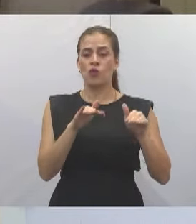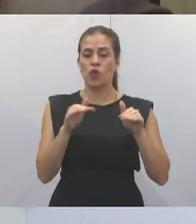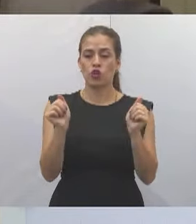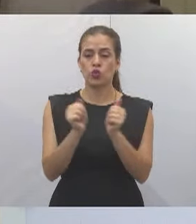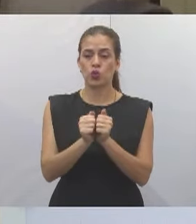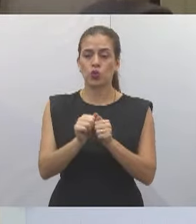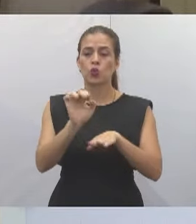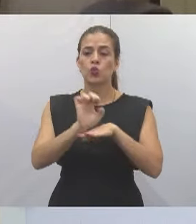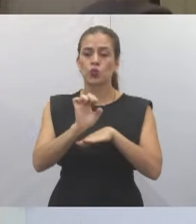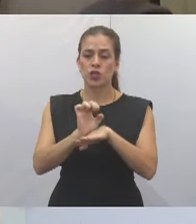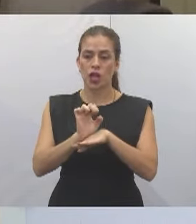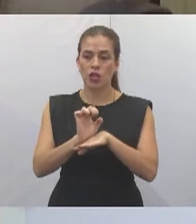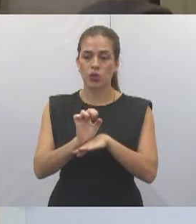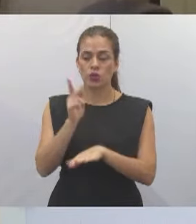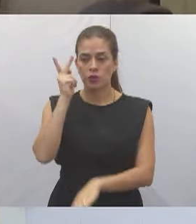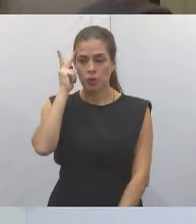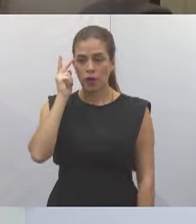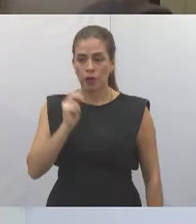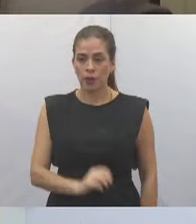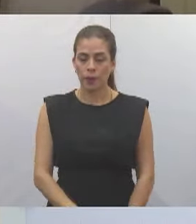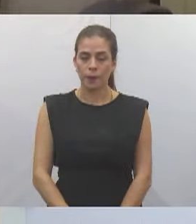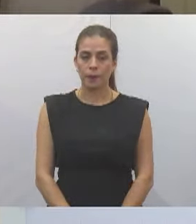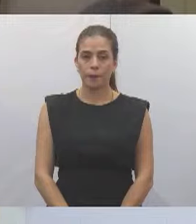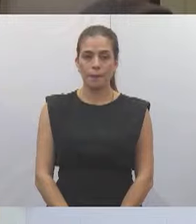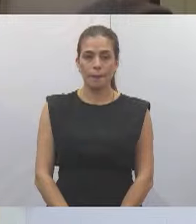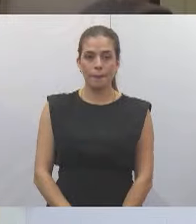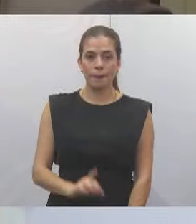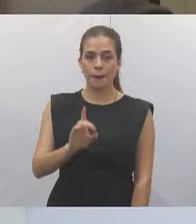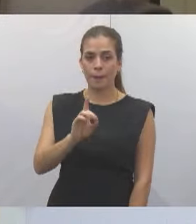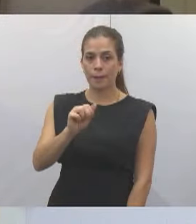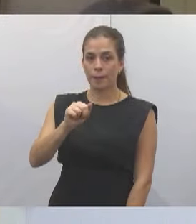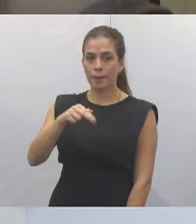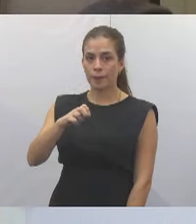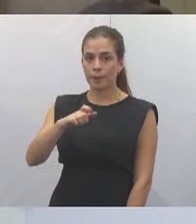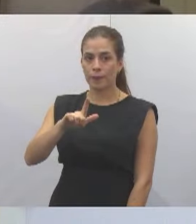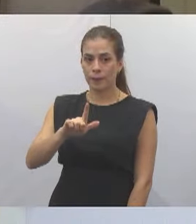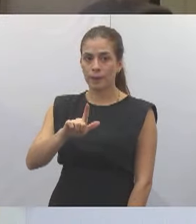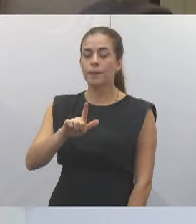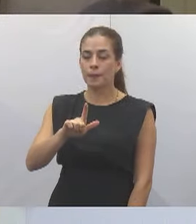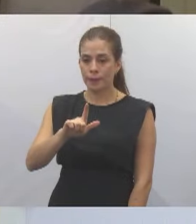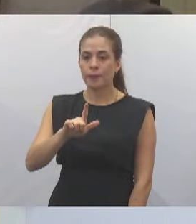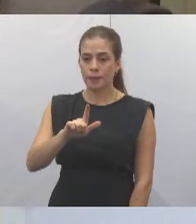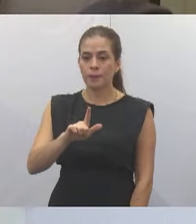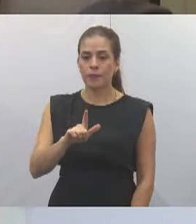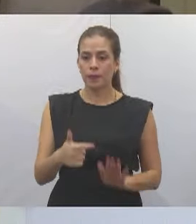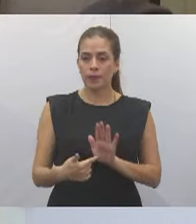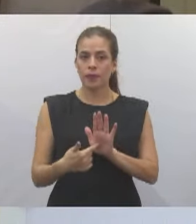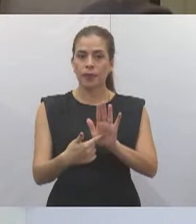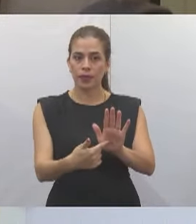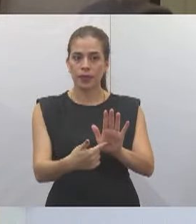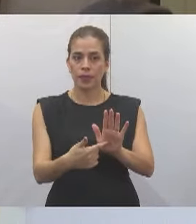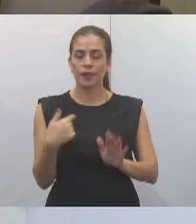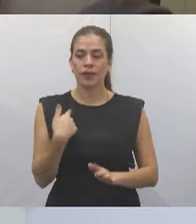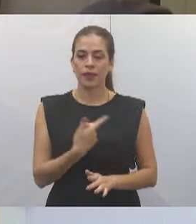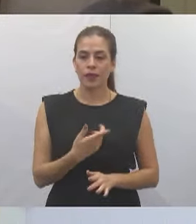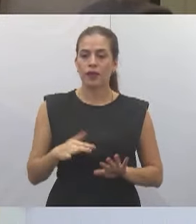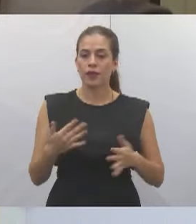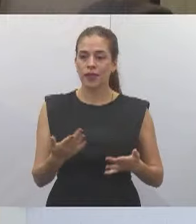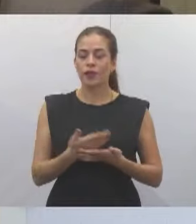Estado. O Daniel vai fazer a apresentação para nós e eu quero falar para vocês que